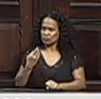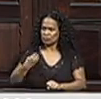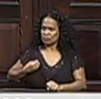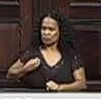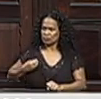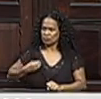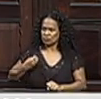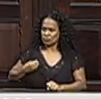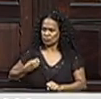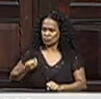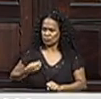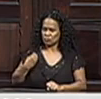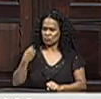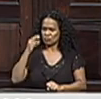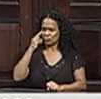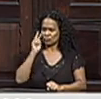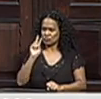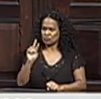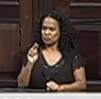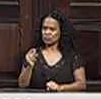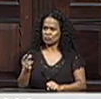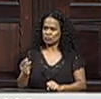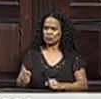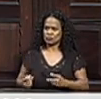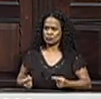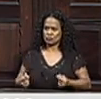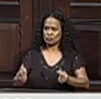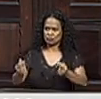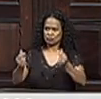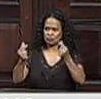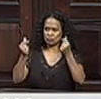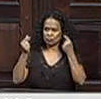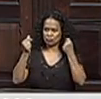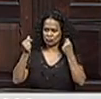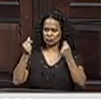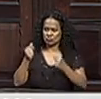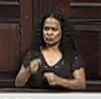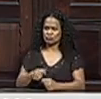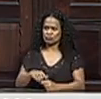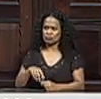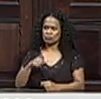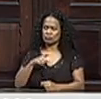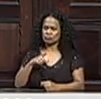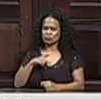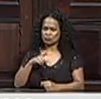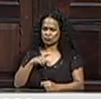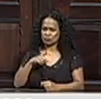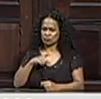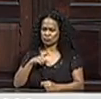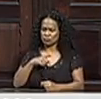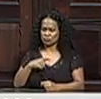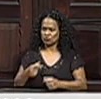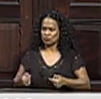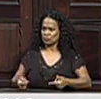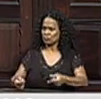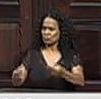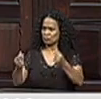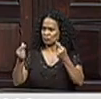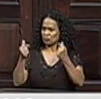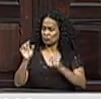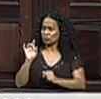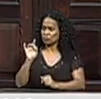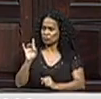sistema capitalista, produtivo, a bola do capital